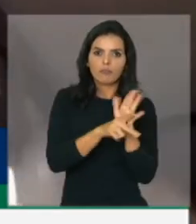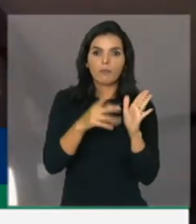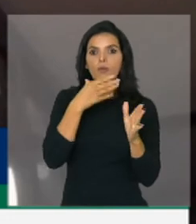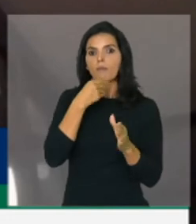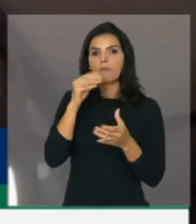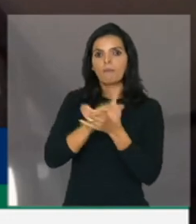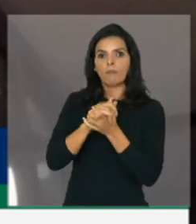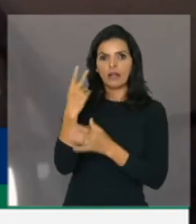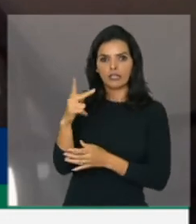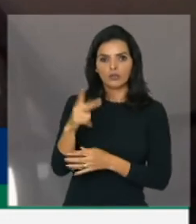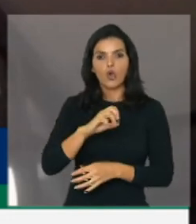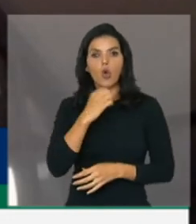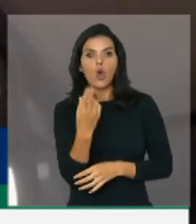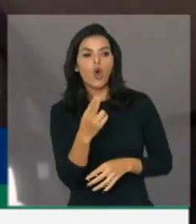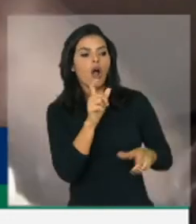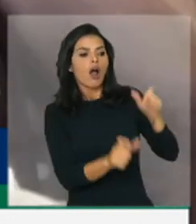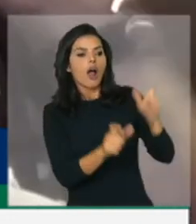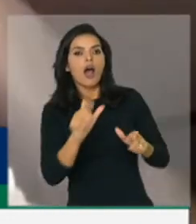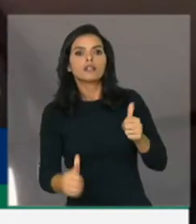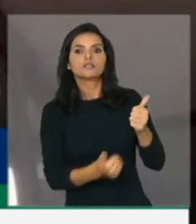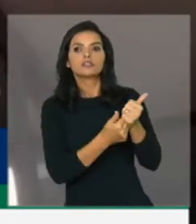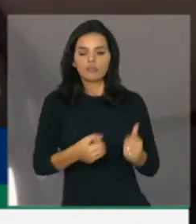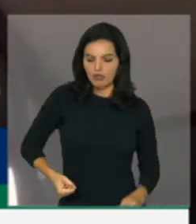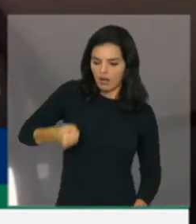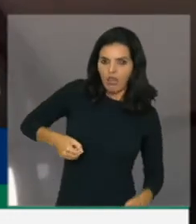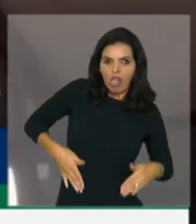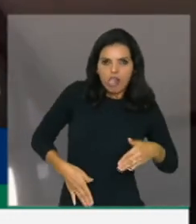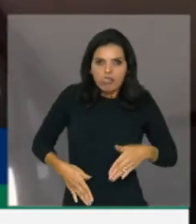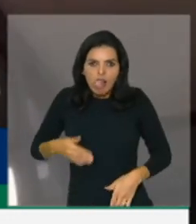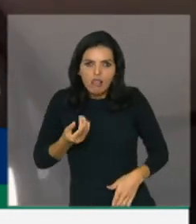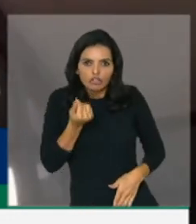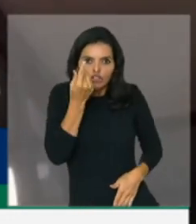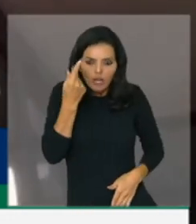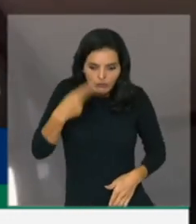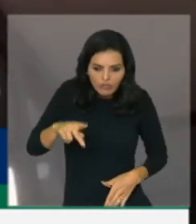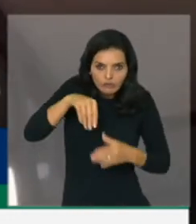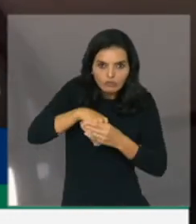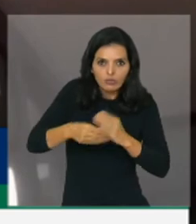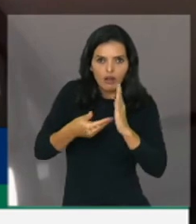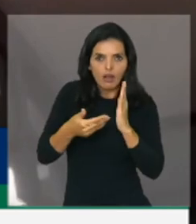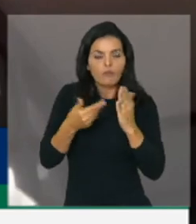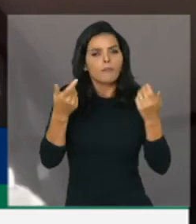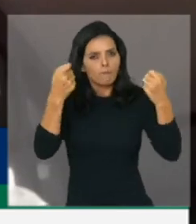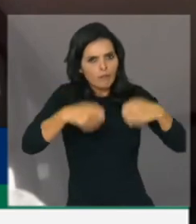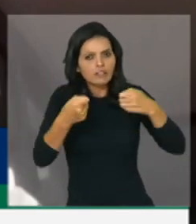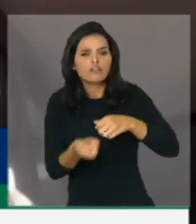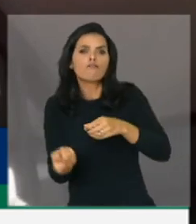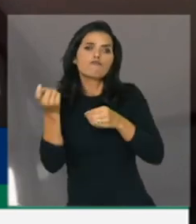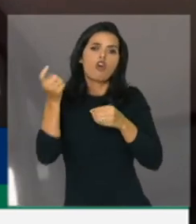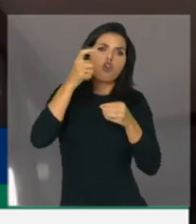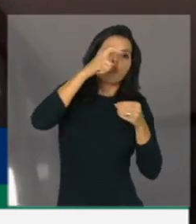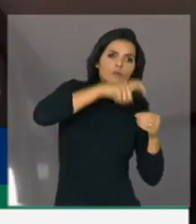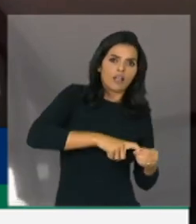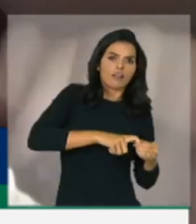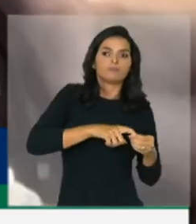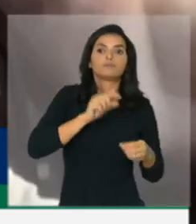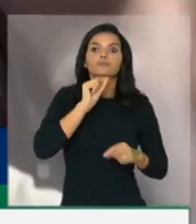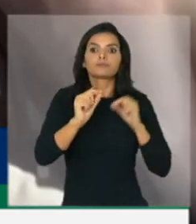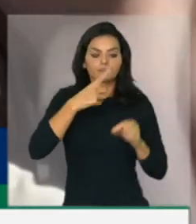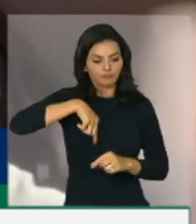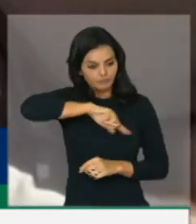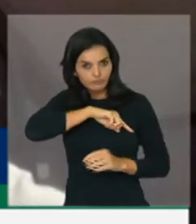foram flagrados com dinheiro, carregando dinheiro dentro para a Câmara dos Deputados. A gente precisa retomar a credibilidade da